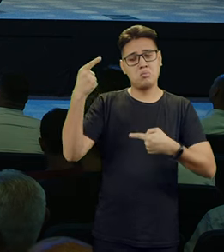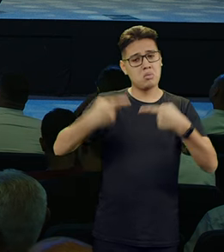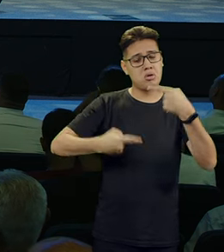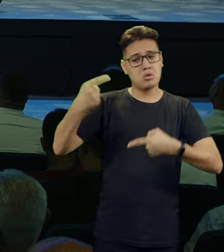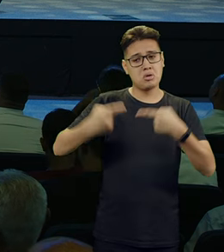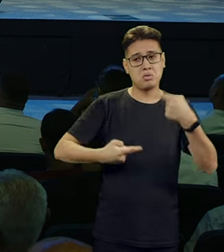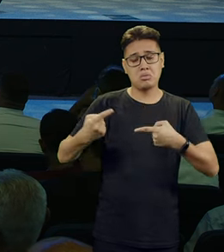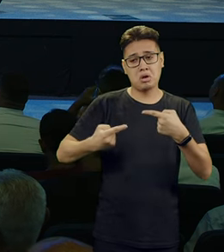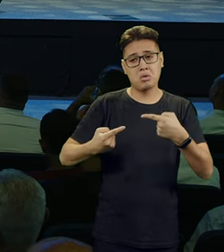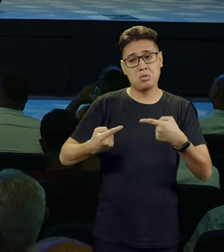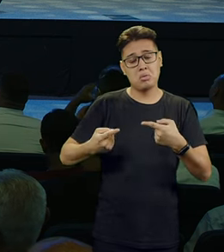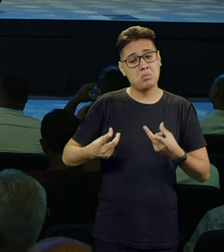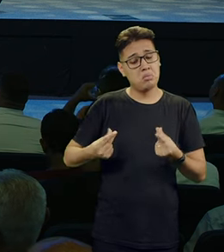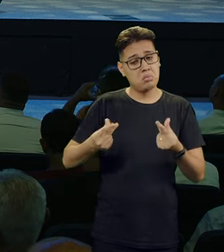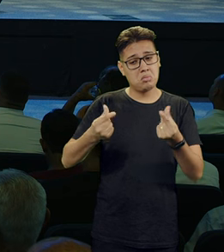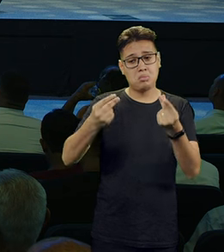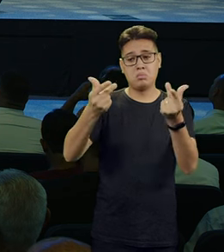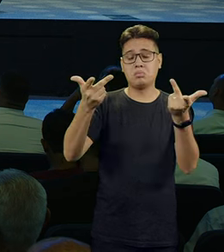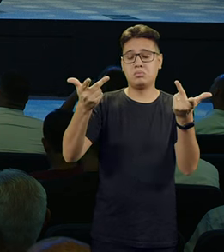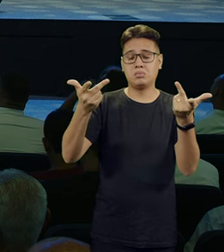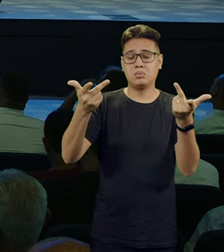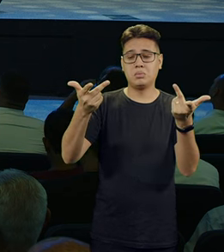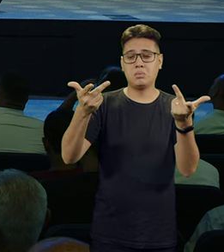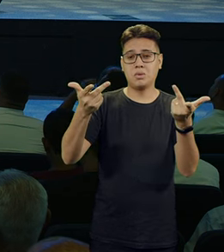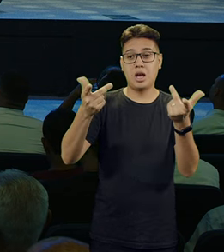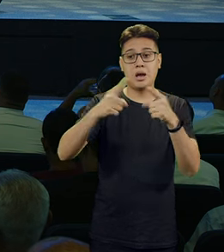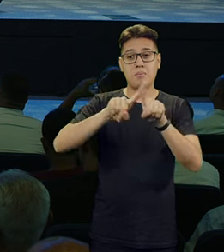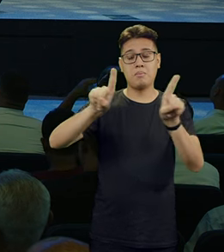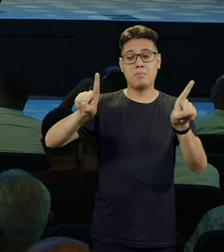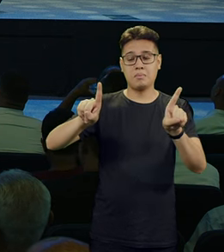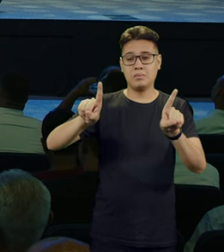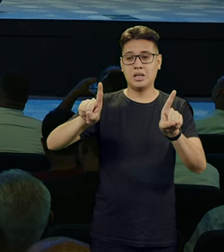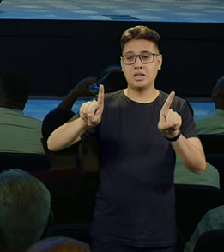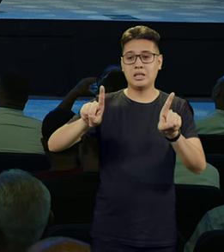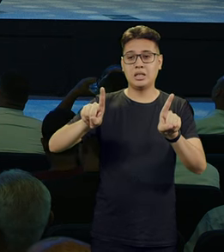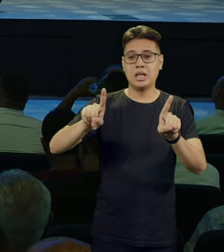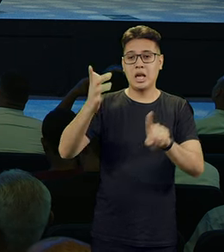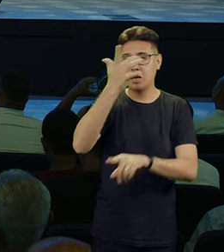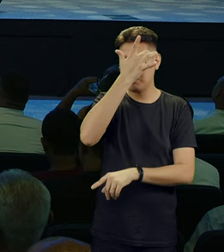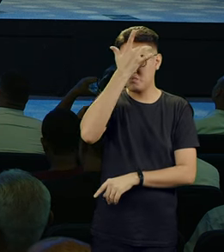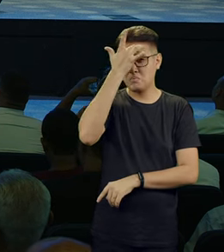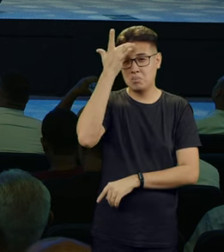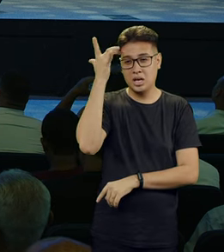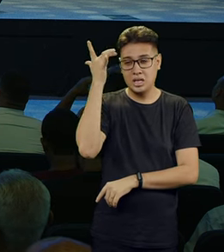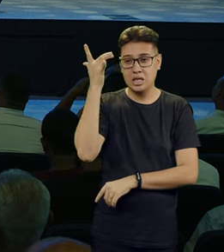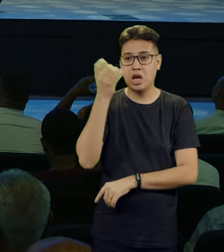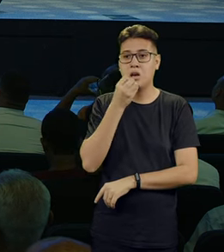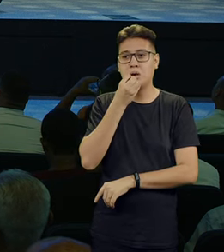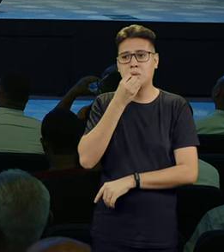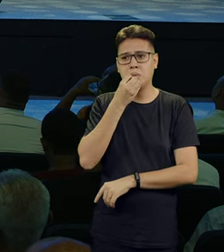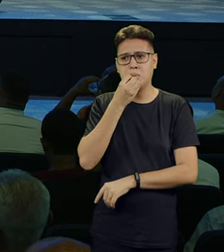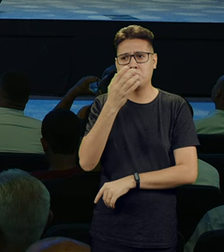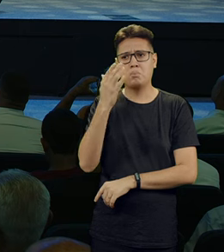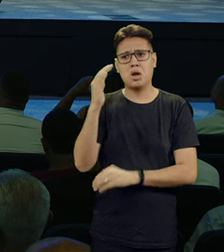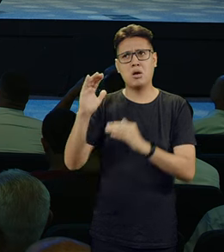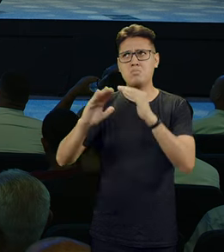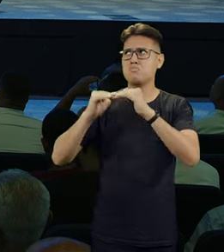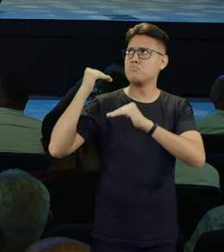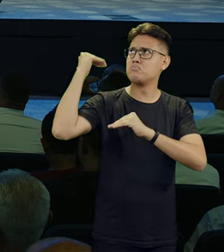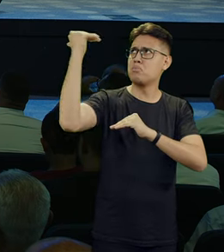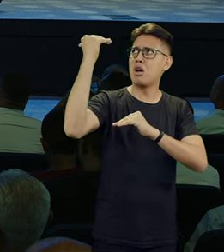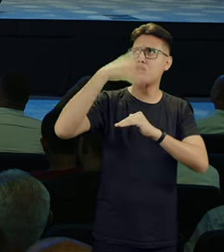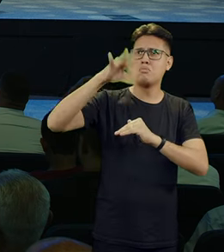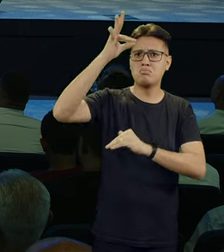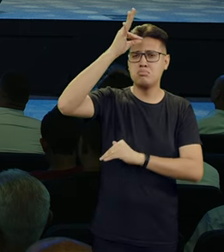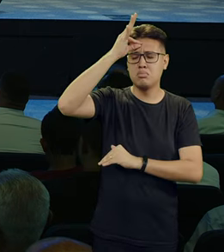e economicamente. Porém, são homens bem-sucedidos espiritualmente, e